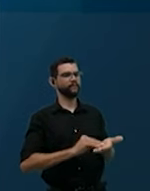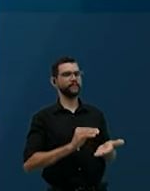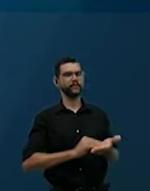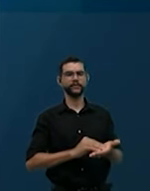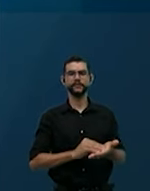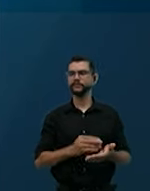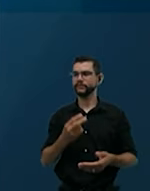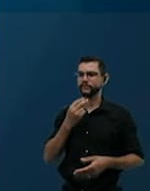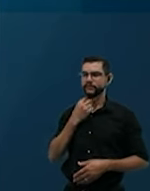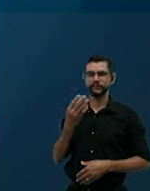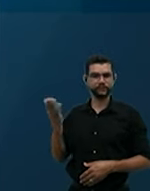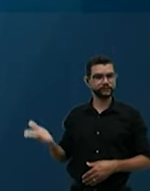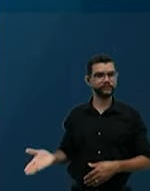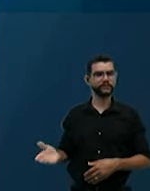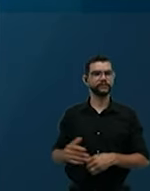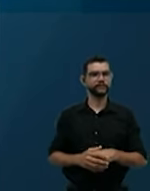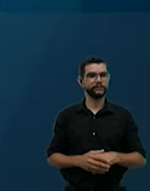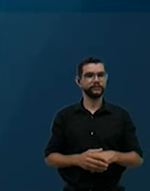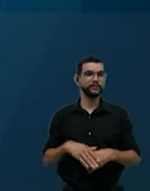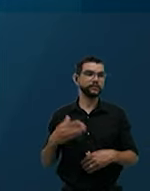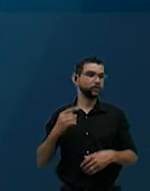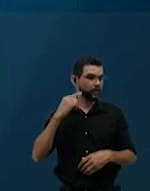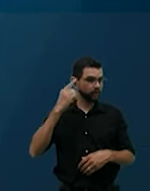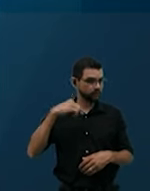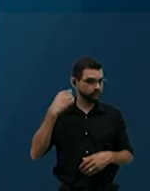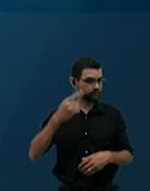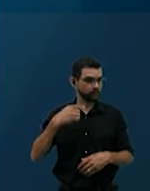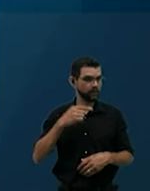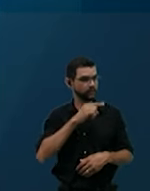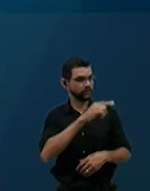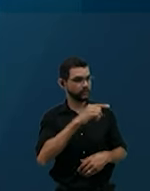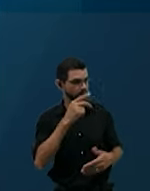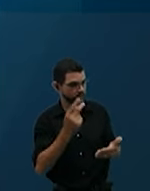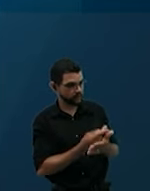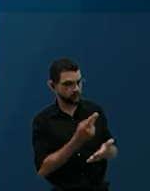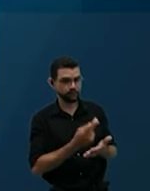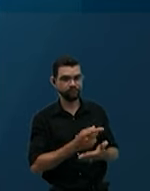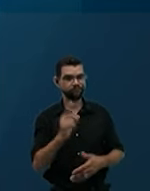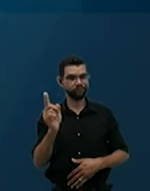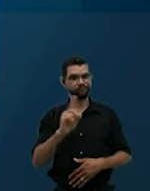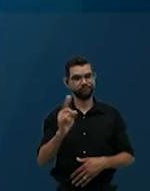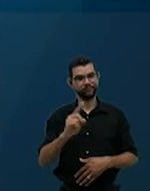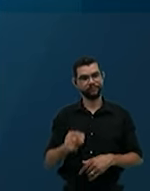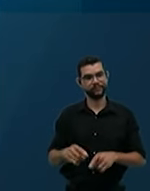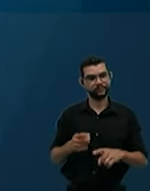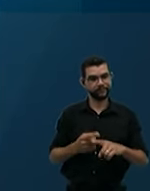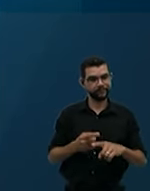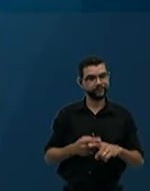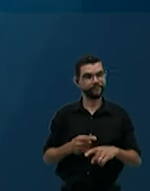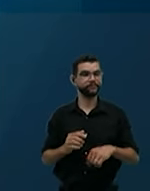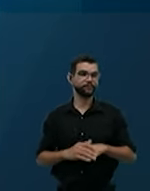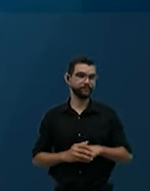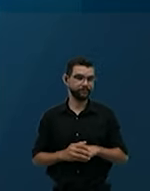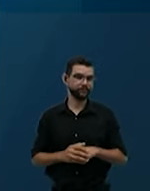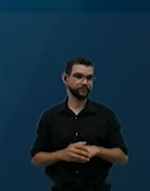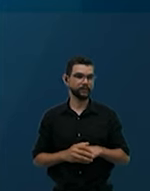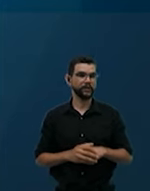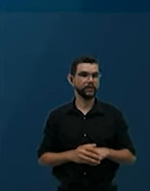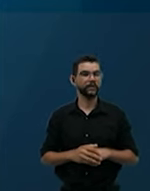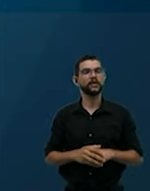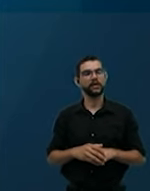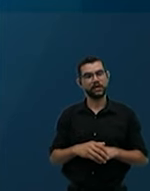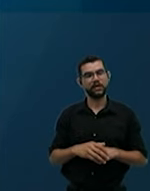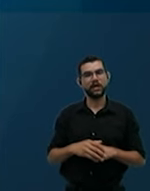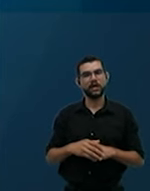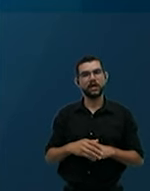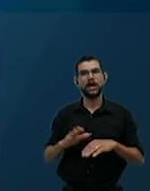de propósito, tenha agido de má fé. Em absoluto, o volume nós reconhecemos, ele é muito grandioso, e eu acredito que